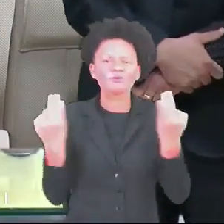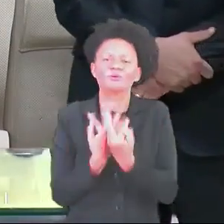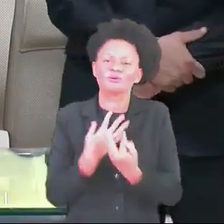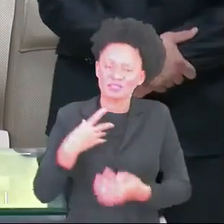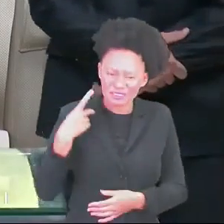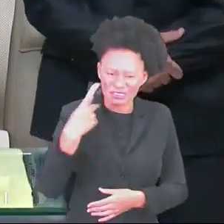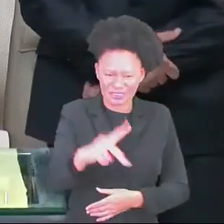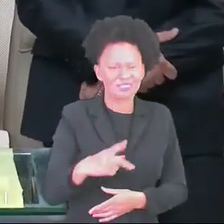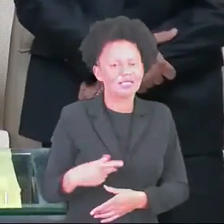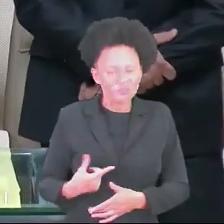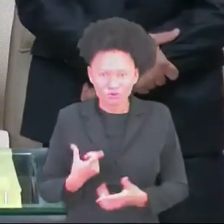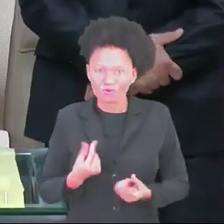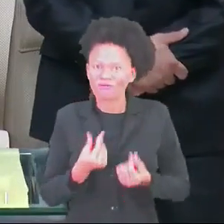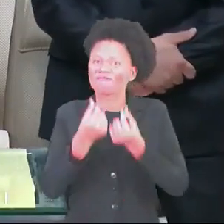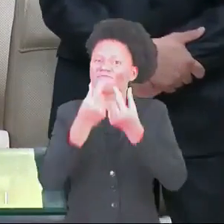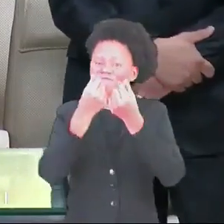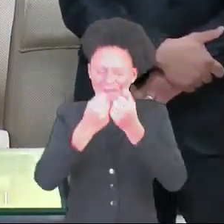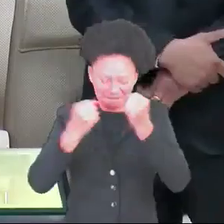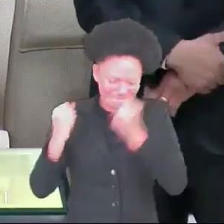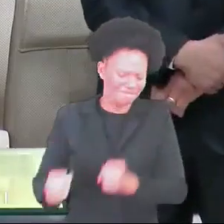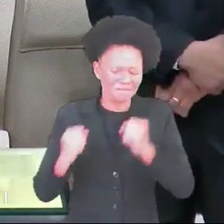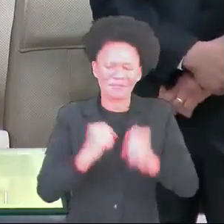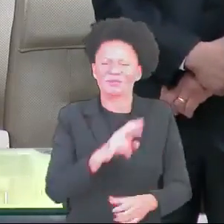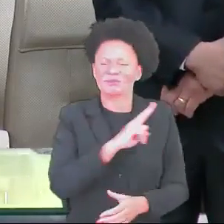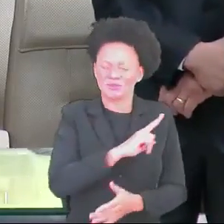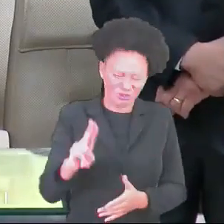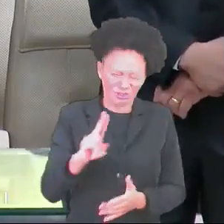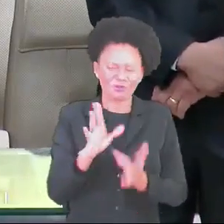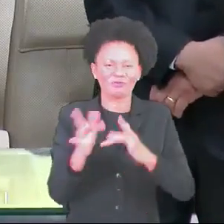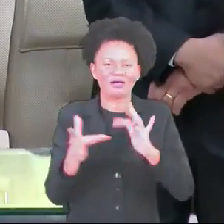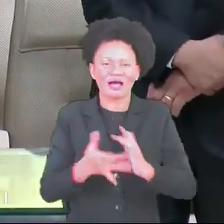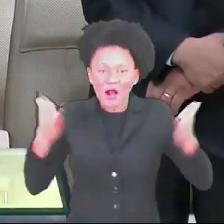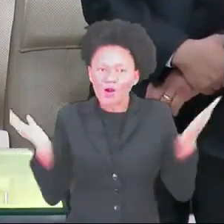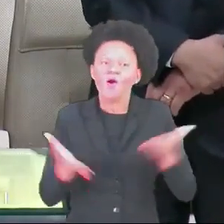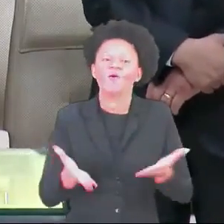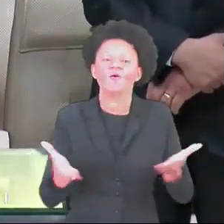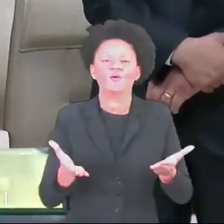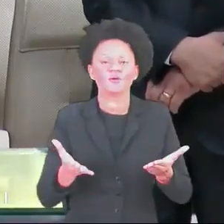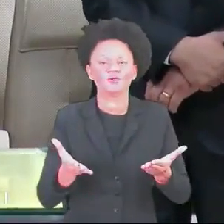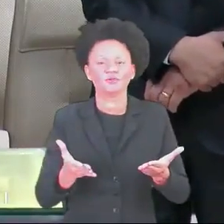sua finança, pelo poder do nome de Jesus agora.